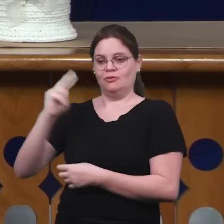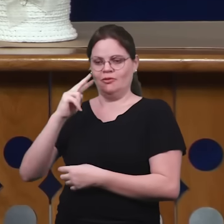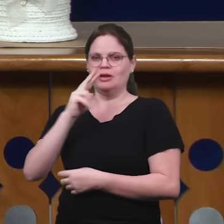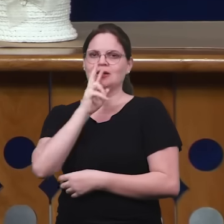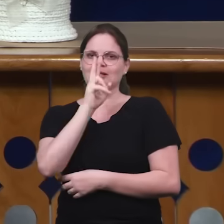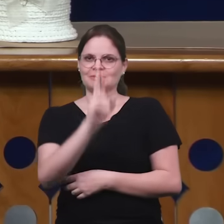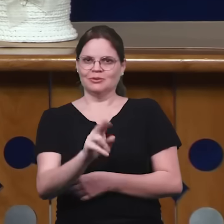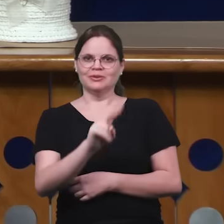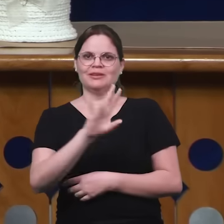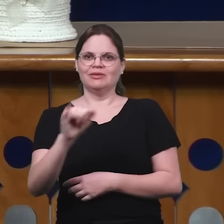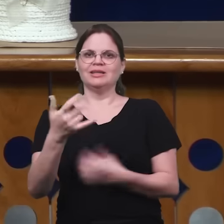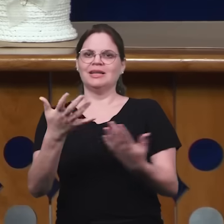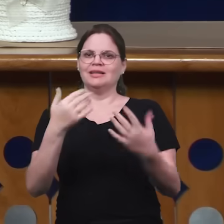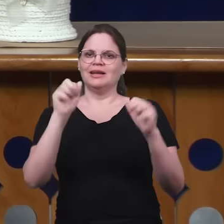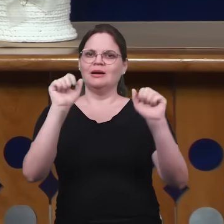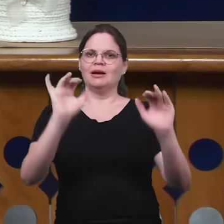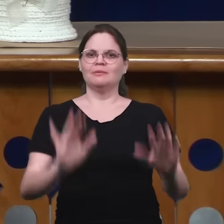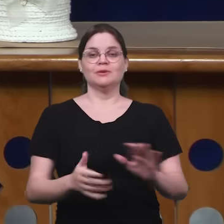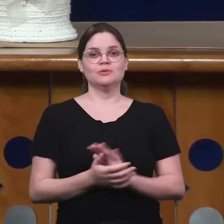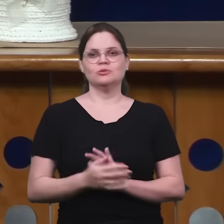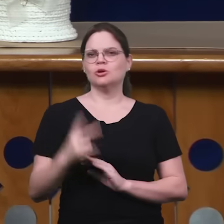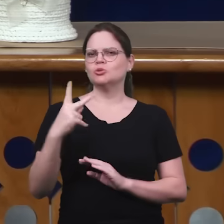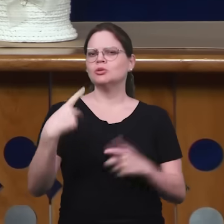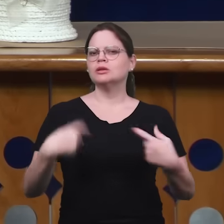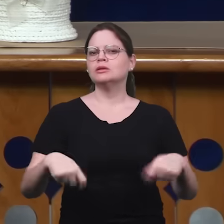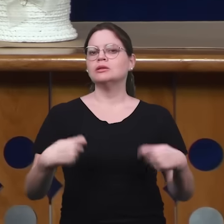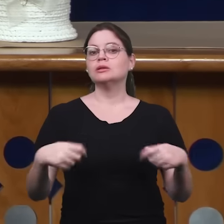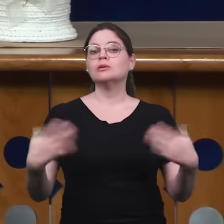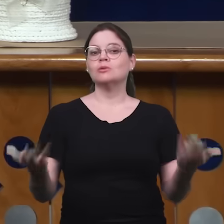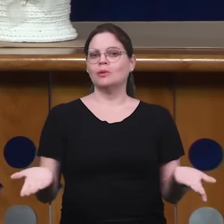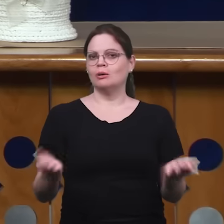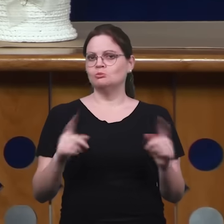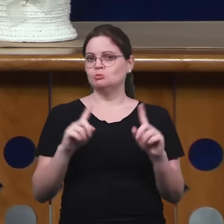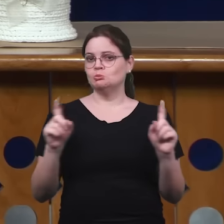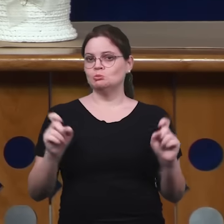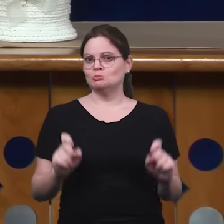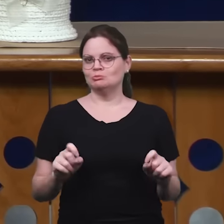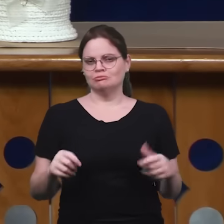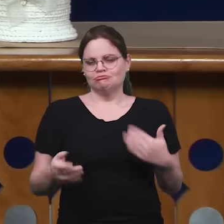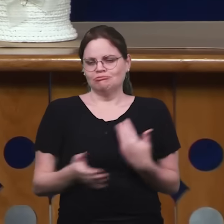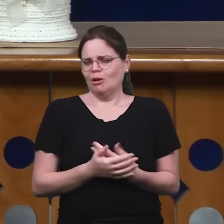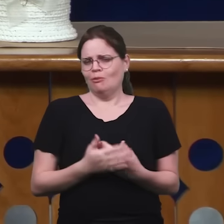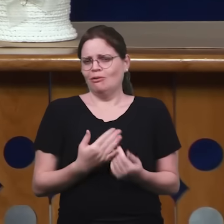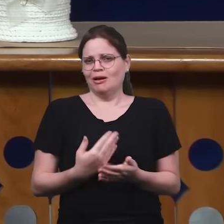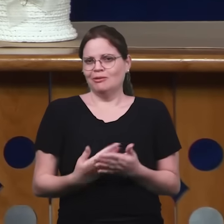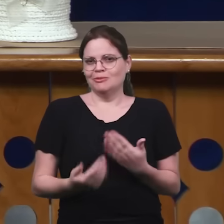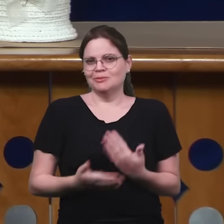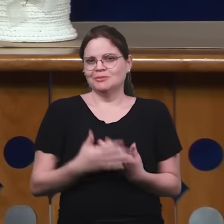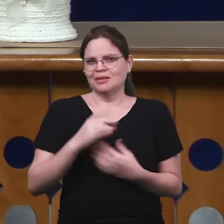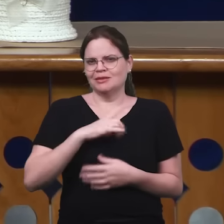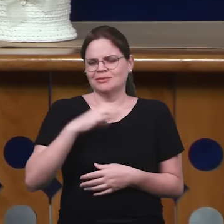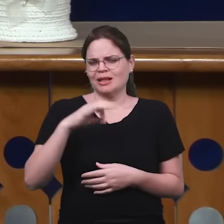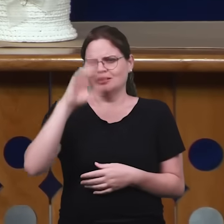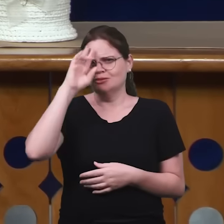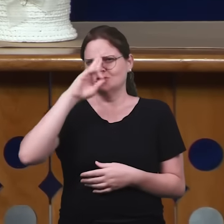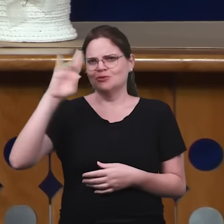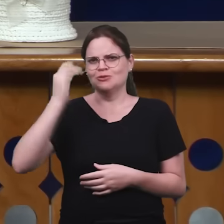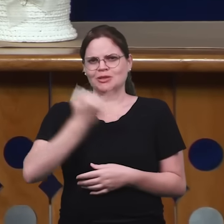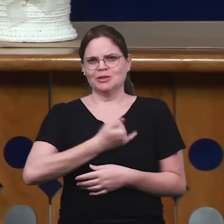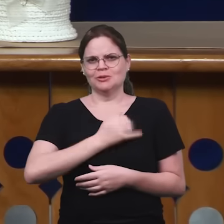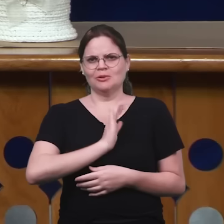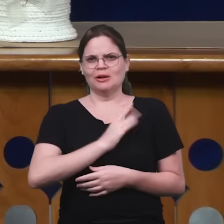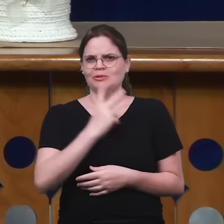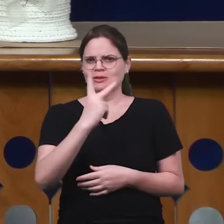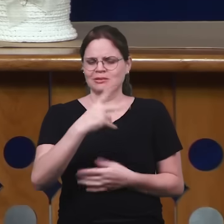quer abençoar. Qual é a sua necessidade? Não importa qual que seja, o Senhor Jesus quer tocar na sua